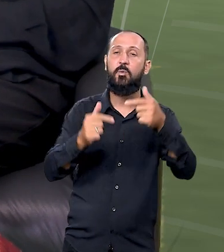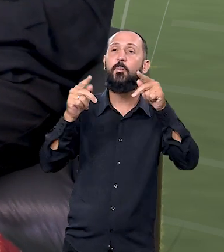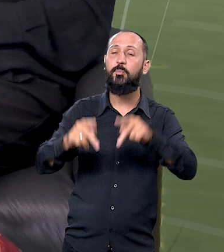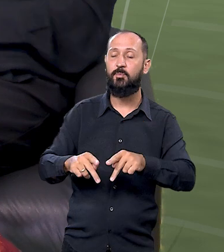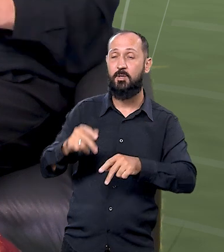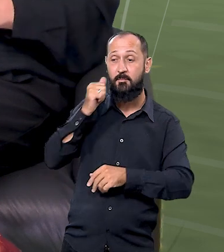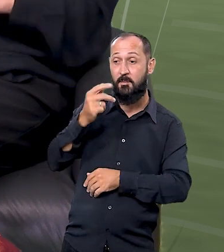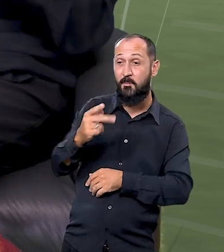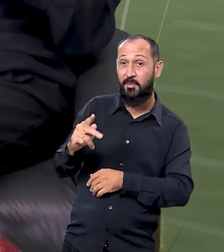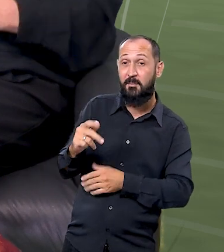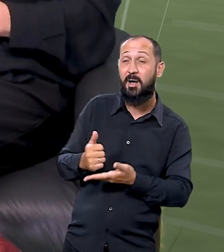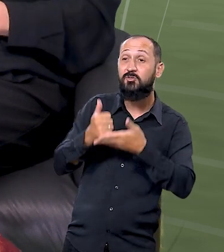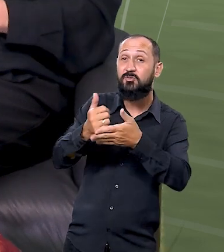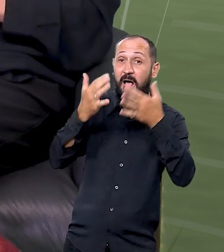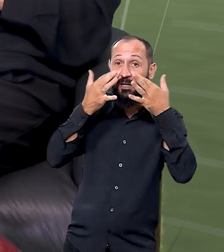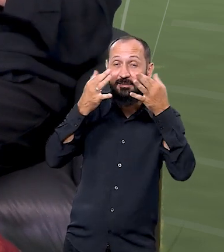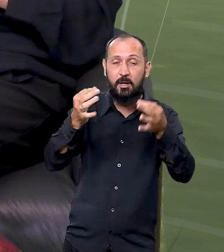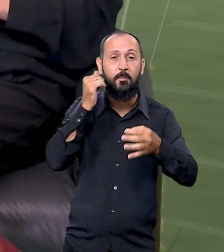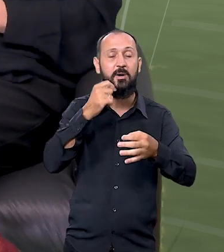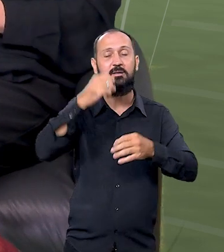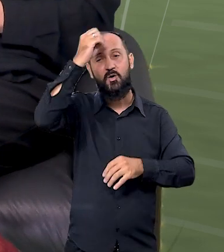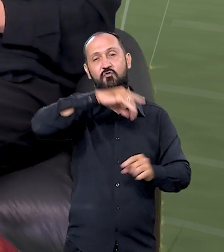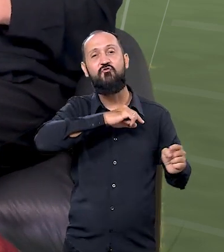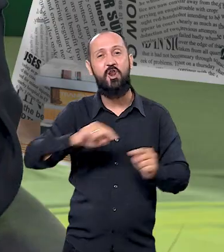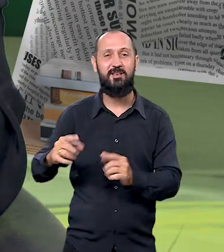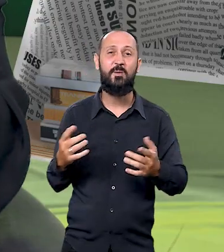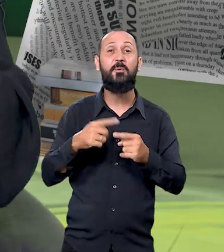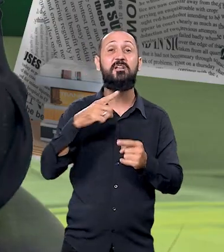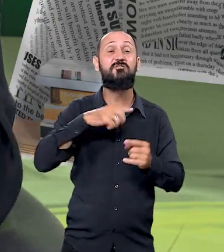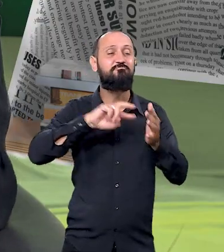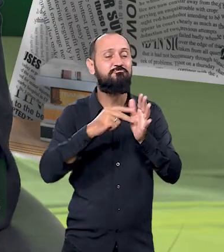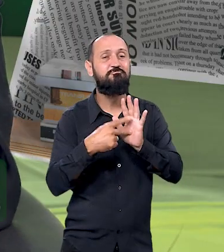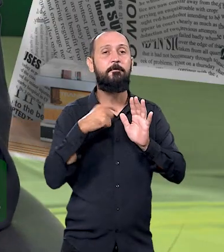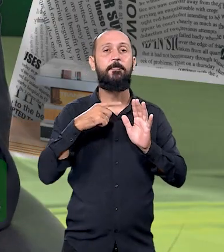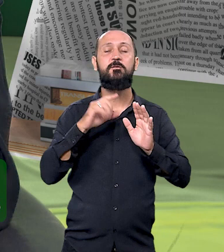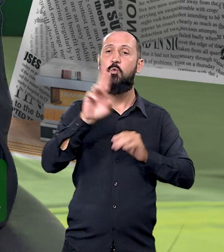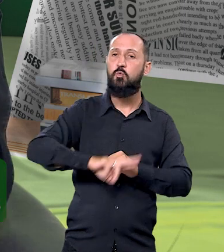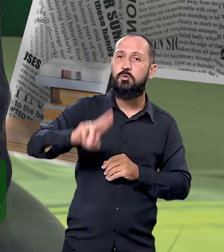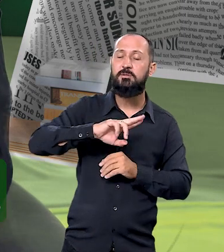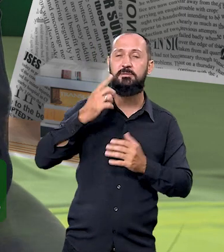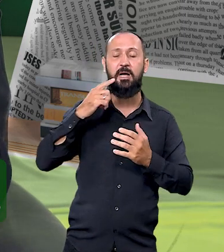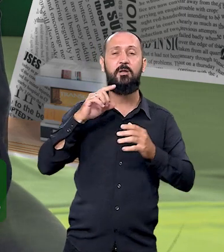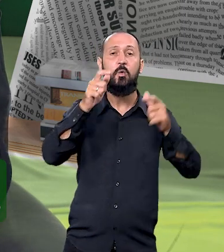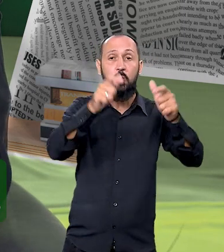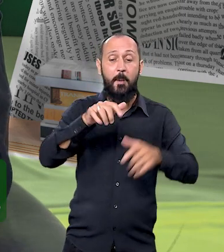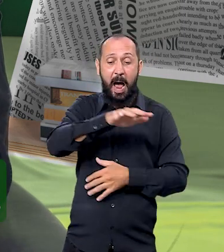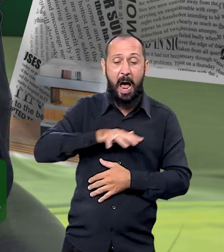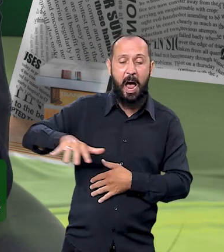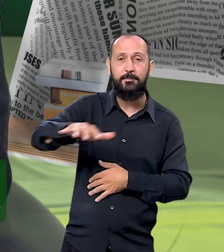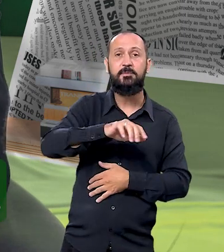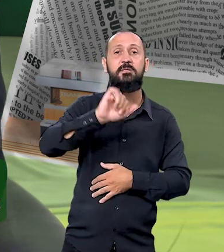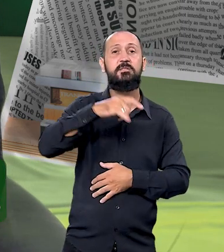Porque só tem sentido um equipamento dessa magnitude numa determinada região se houver uma rede funcionando. E isso significa